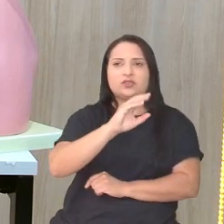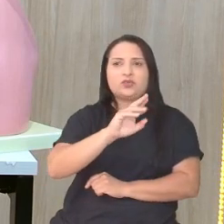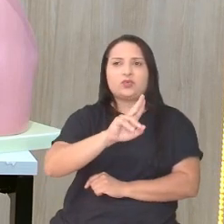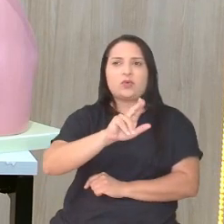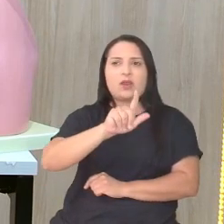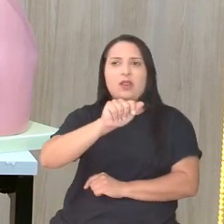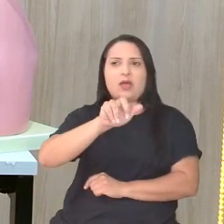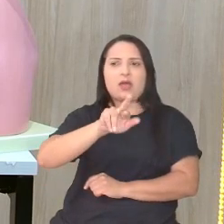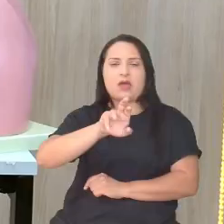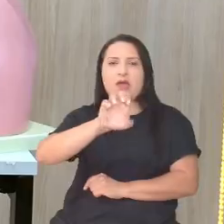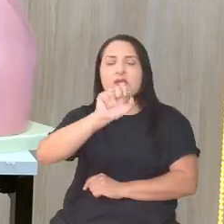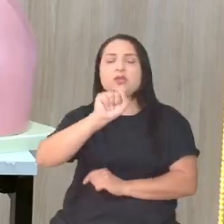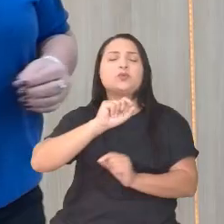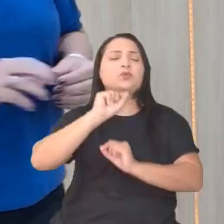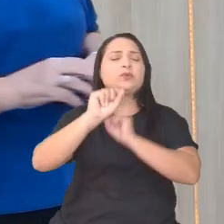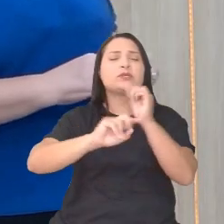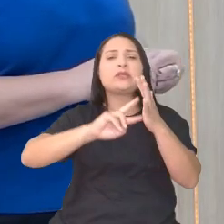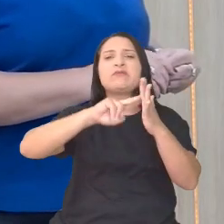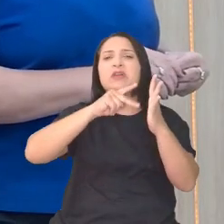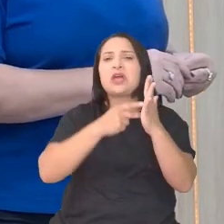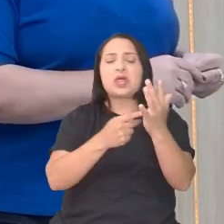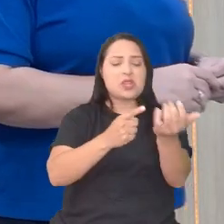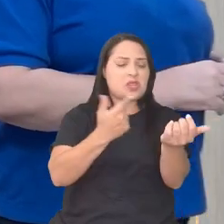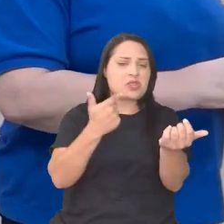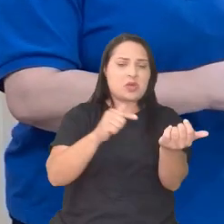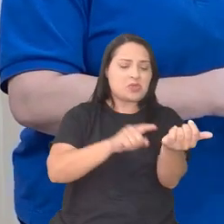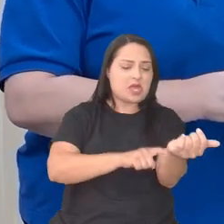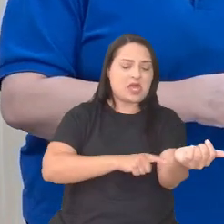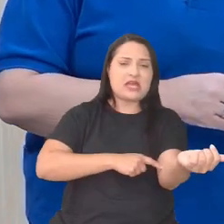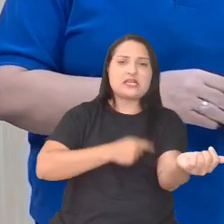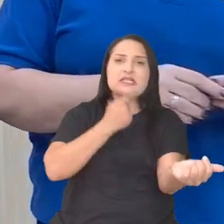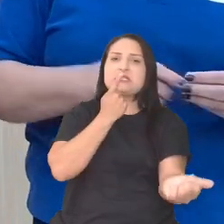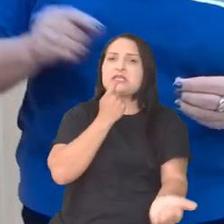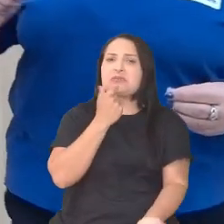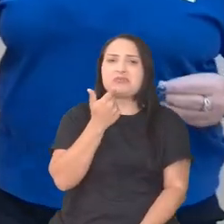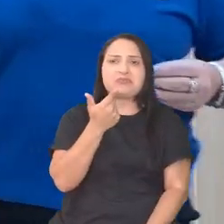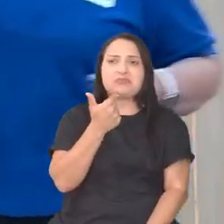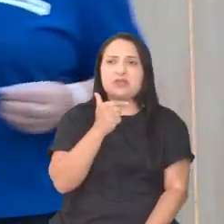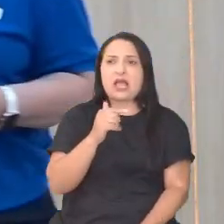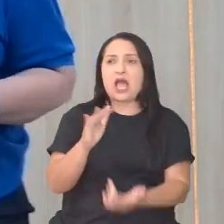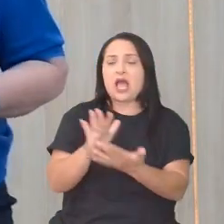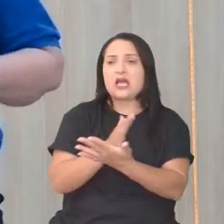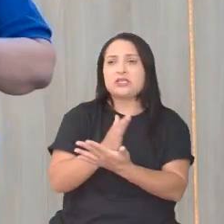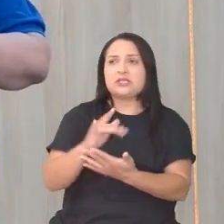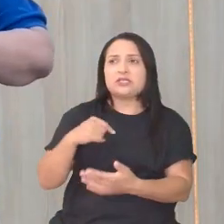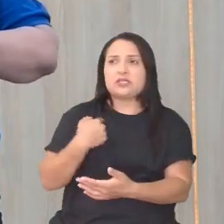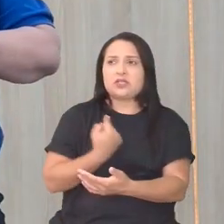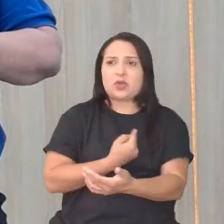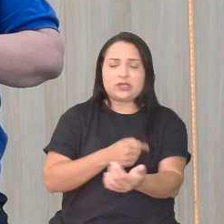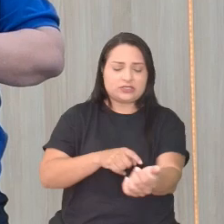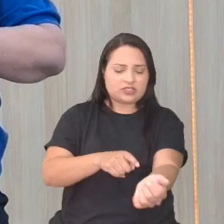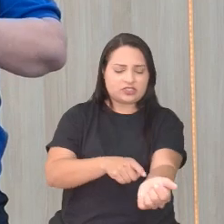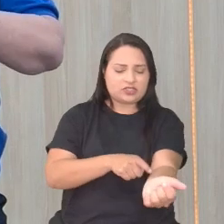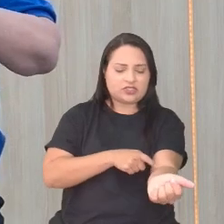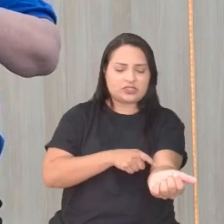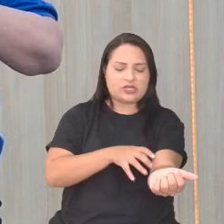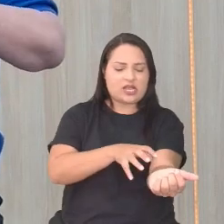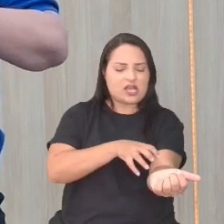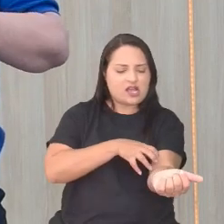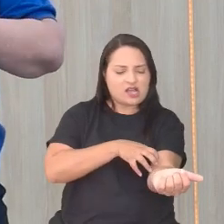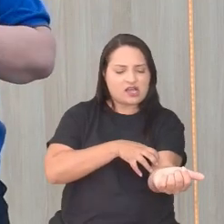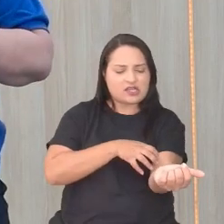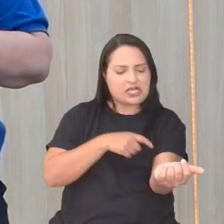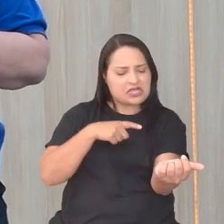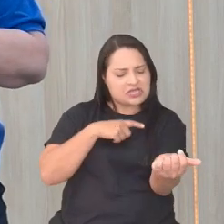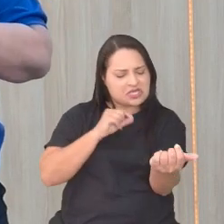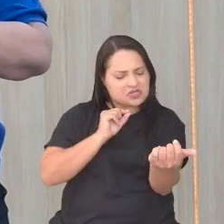avasculares, não tem vaso sanguíneo. É por isso que às vezes a gente arranha, né, a nossa pele e a gente olha que sai